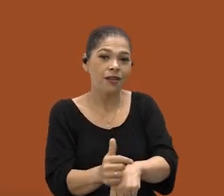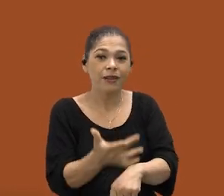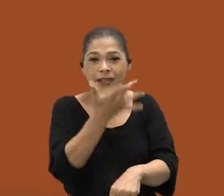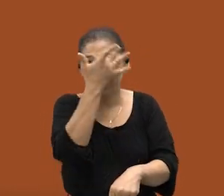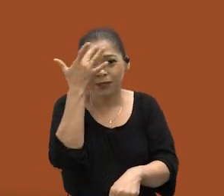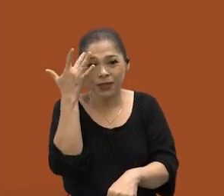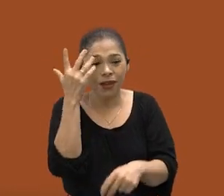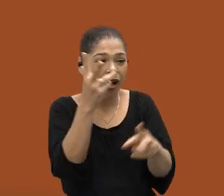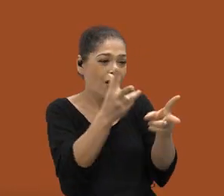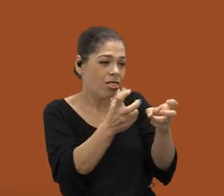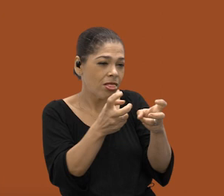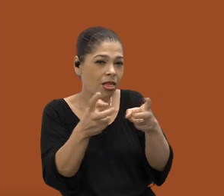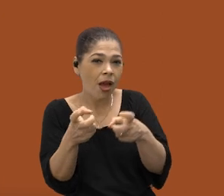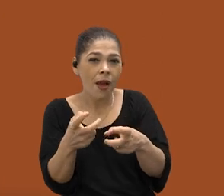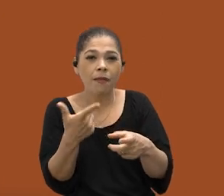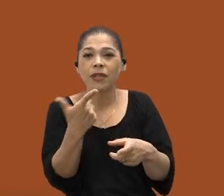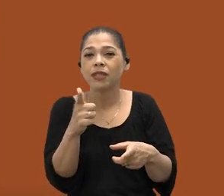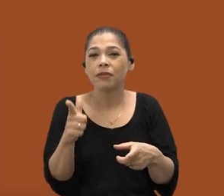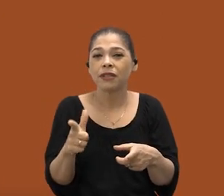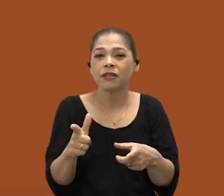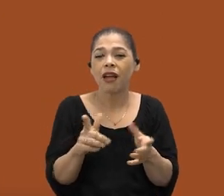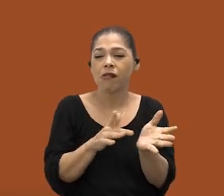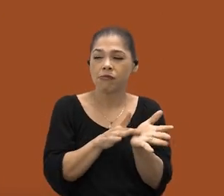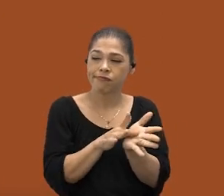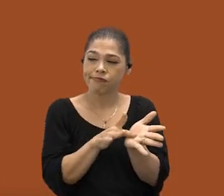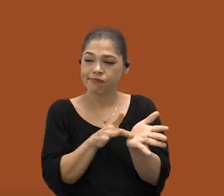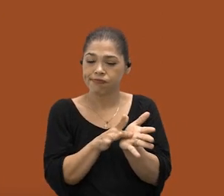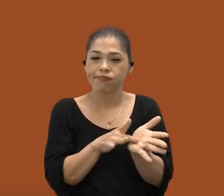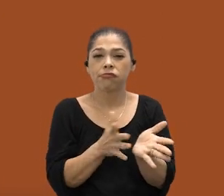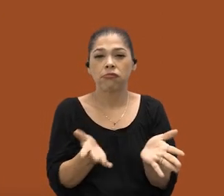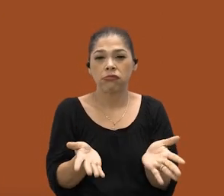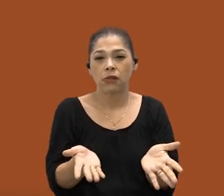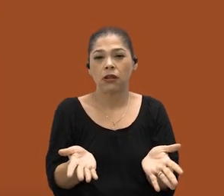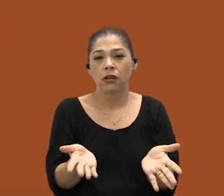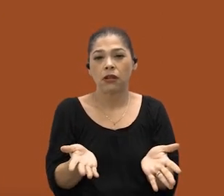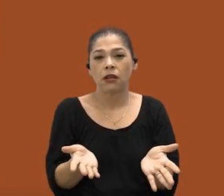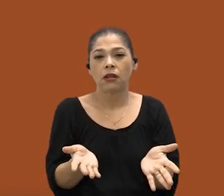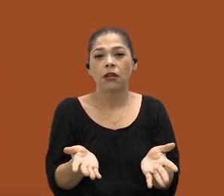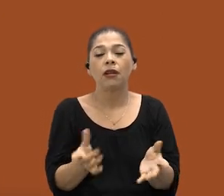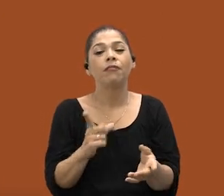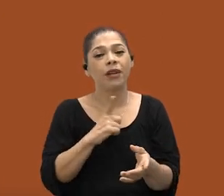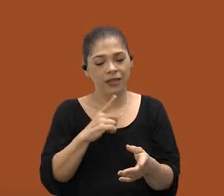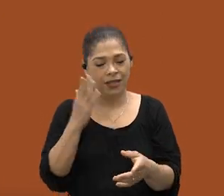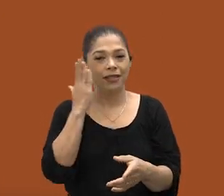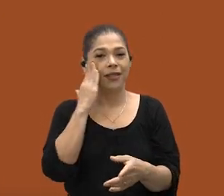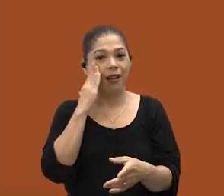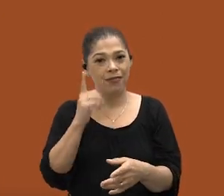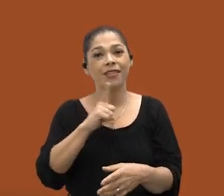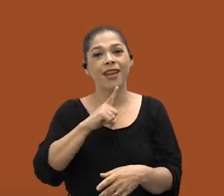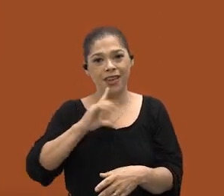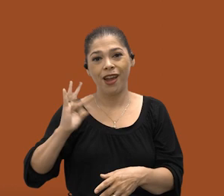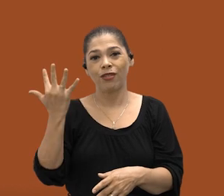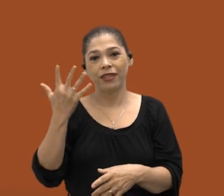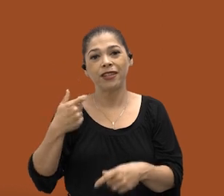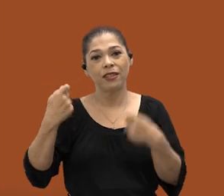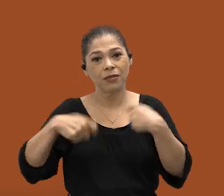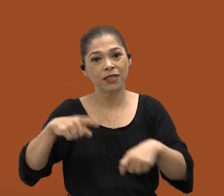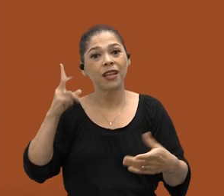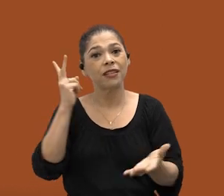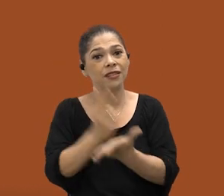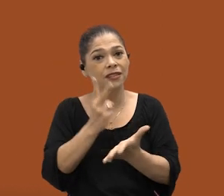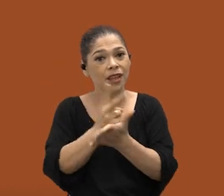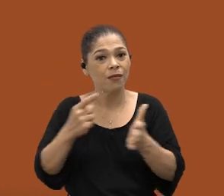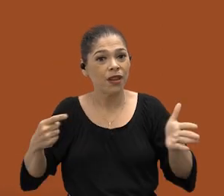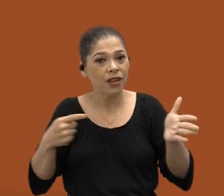a disfarçateis tem a dissimulação né apesar da gente saber que tá lá e a gente tem que ficar denunciando loucamente